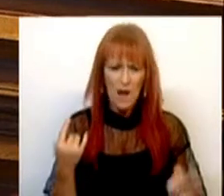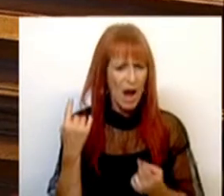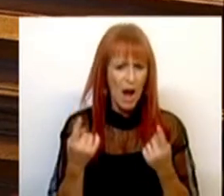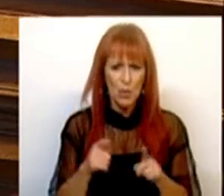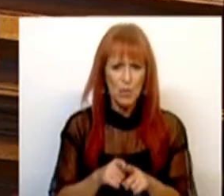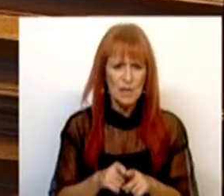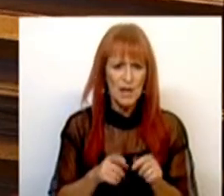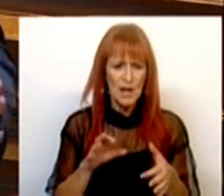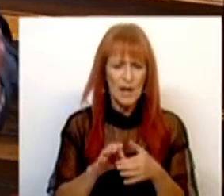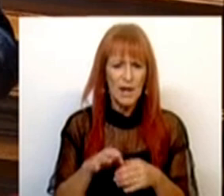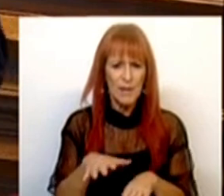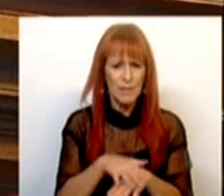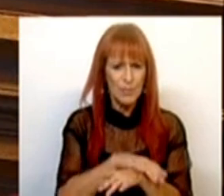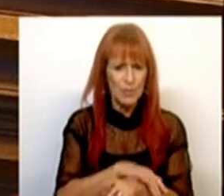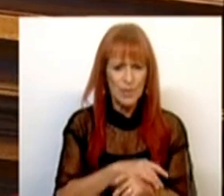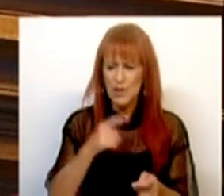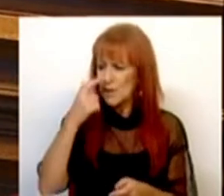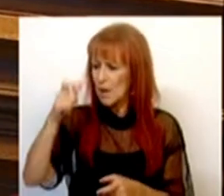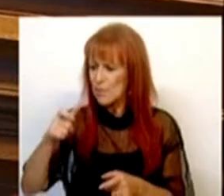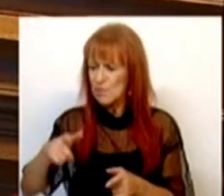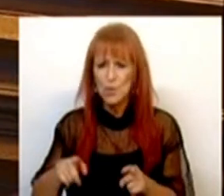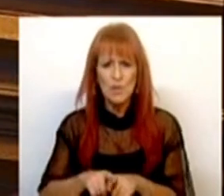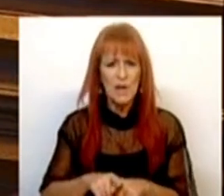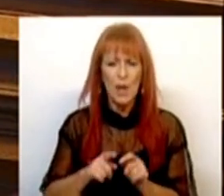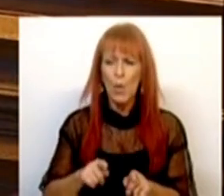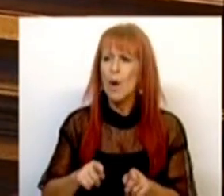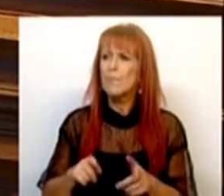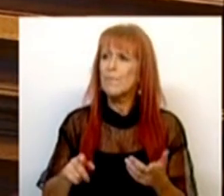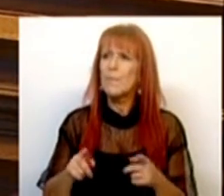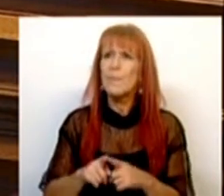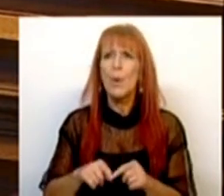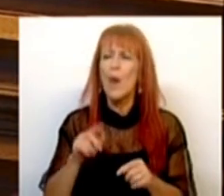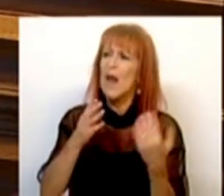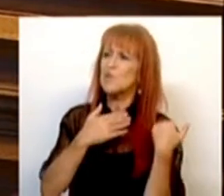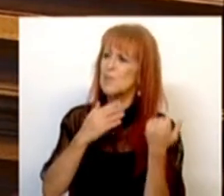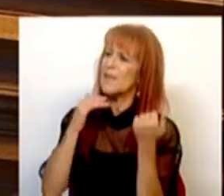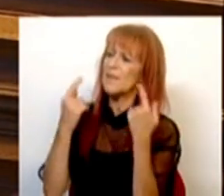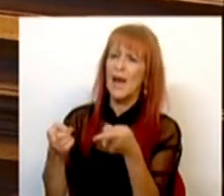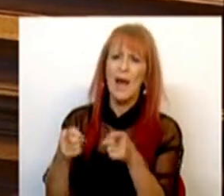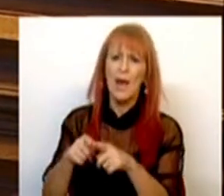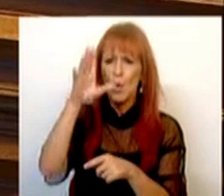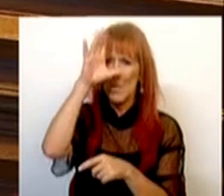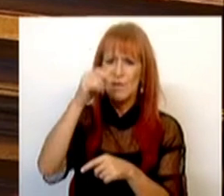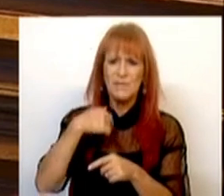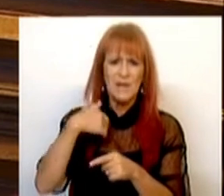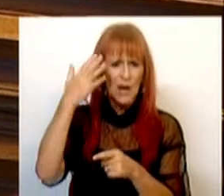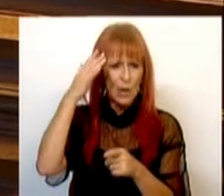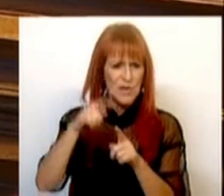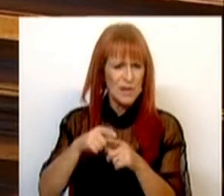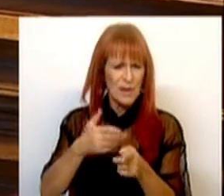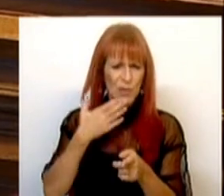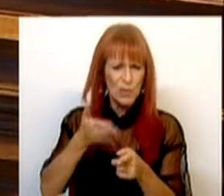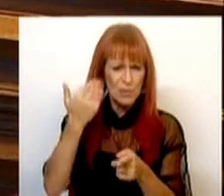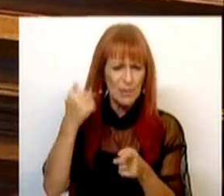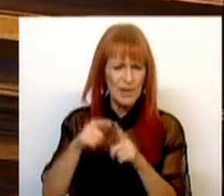que é para medir a relação da administração e do cidadão, que se atire para fazer uma responsabilização de um governo. Mas um dado que foi omitido neste